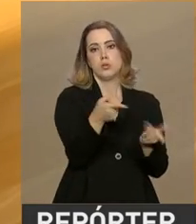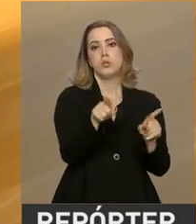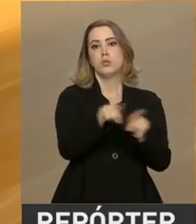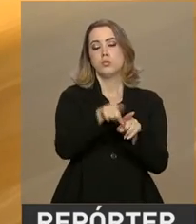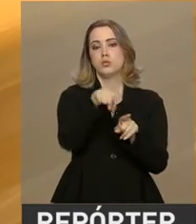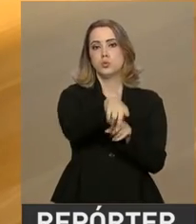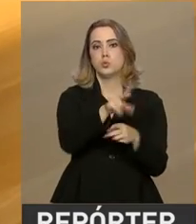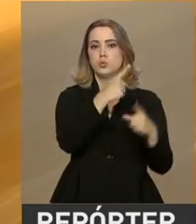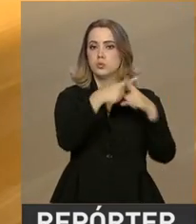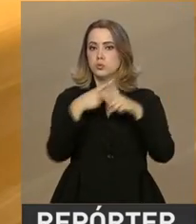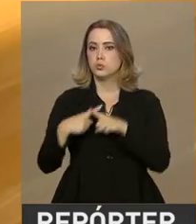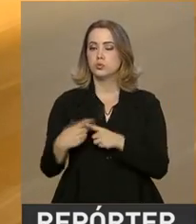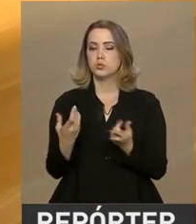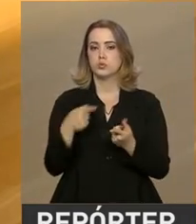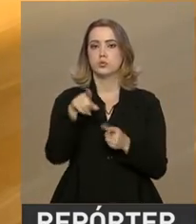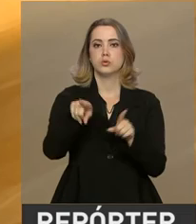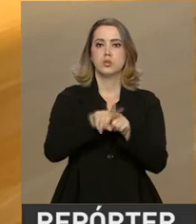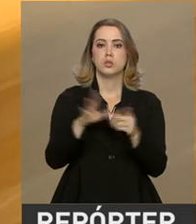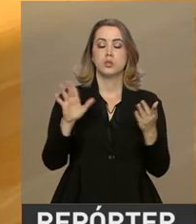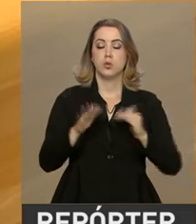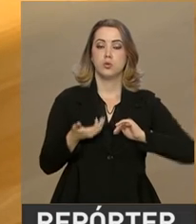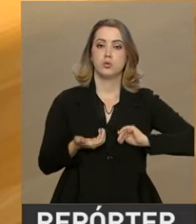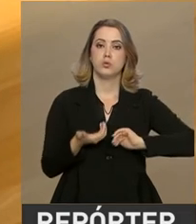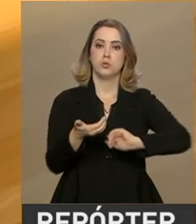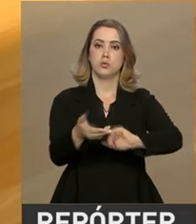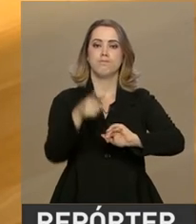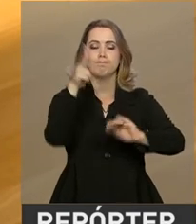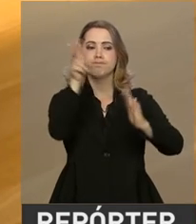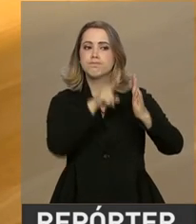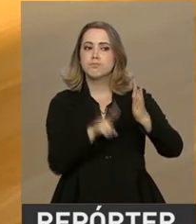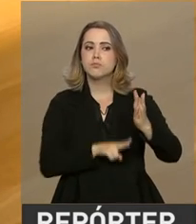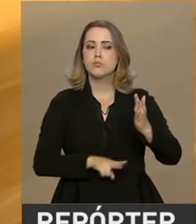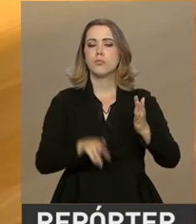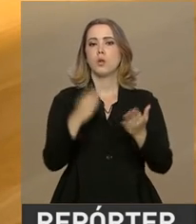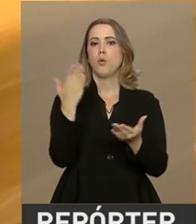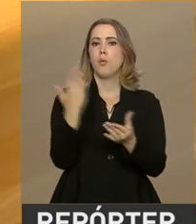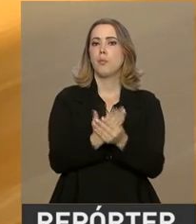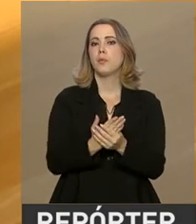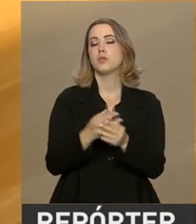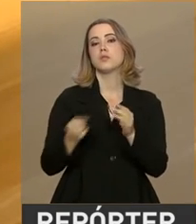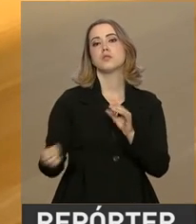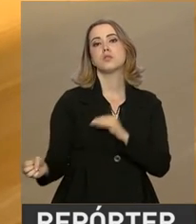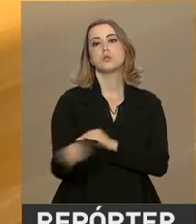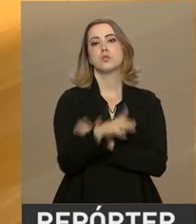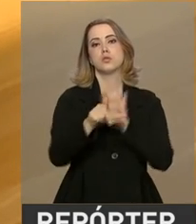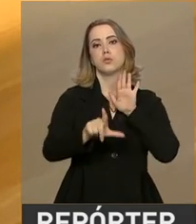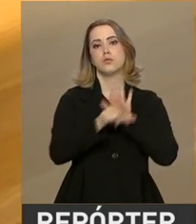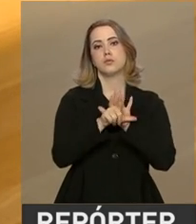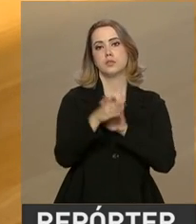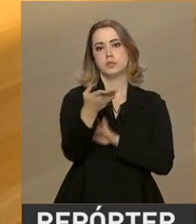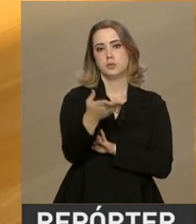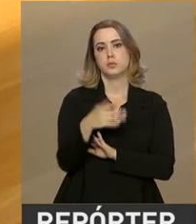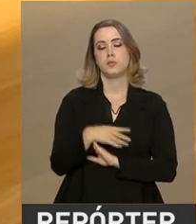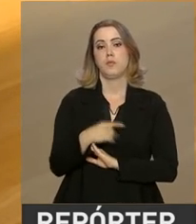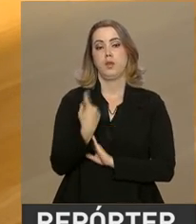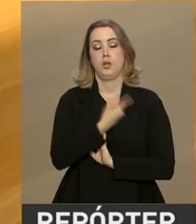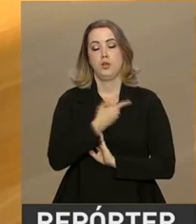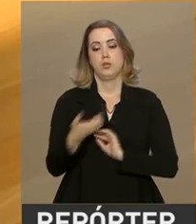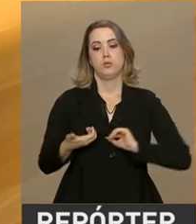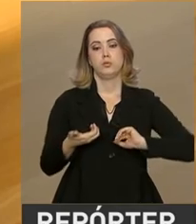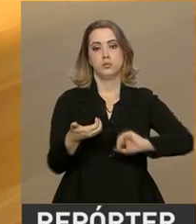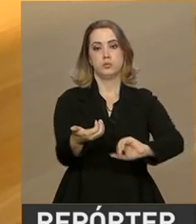congresso brasileiro analisa uma nova lei de imigração no brasil em nosso parlamento encontra-se já em estágio